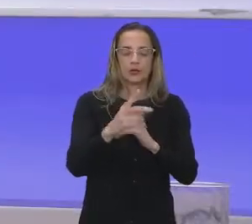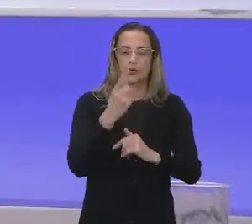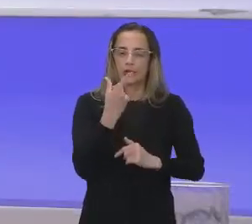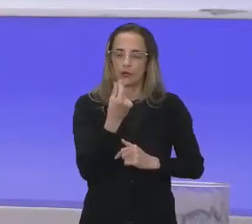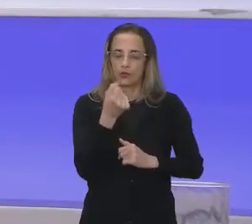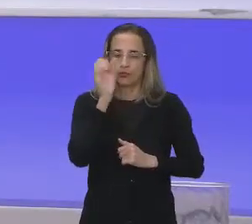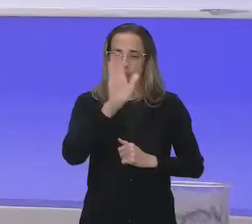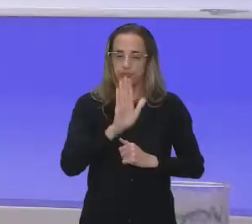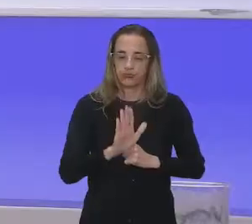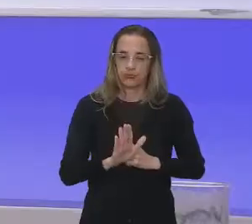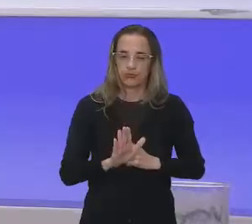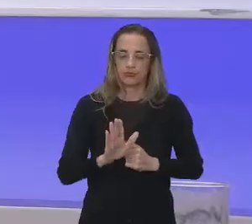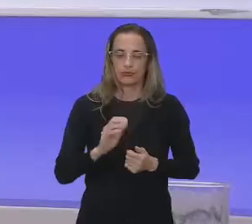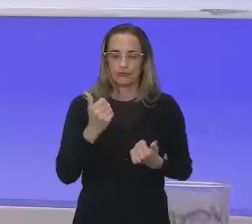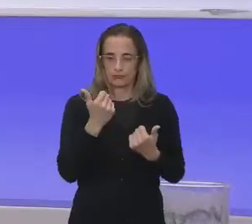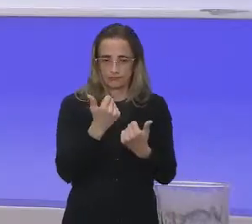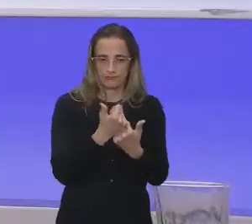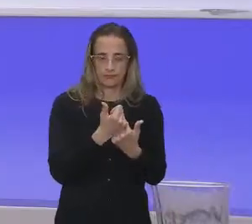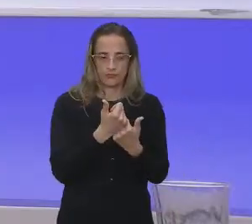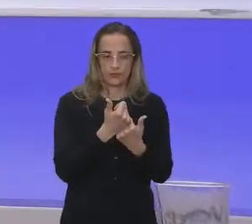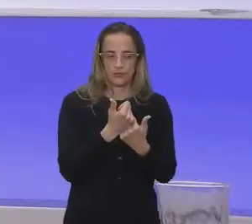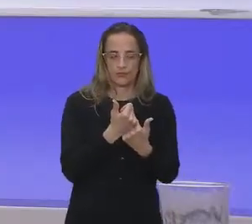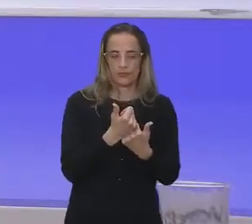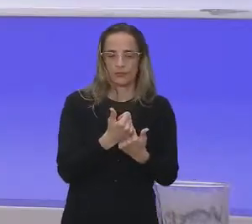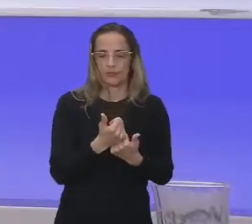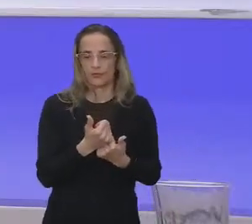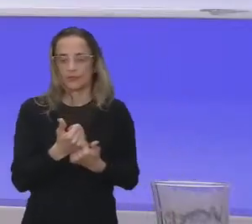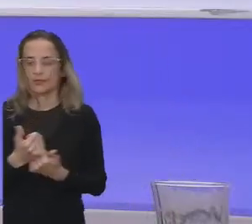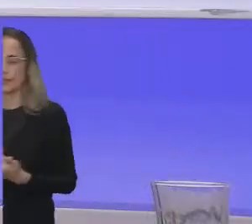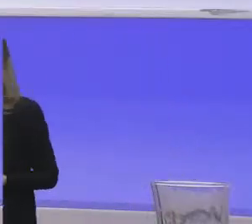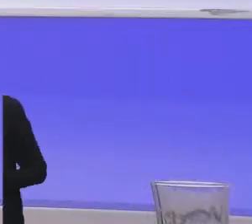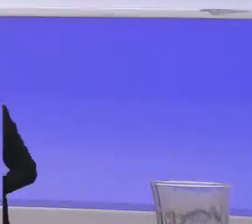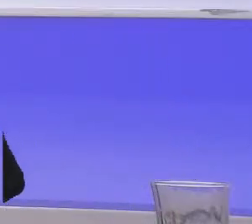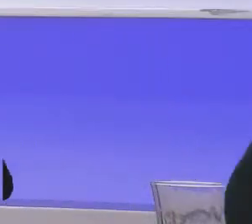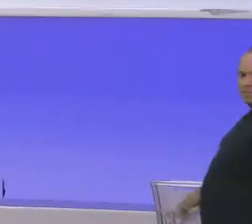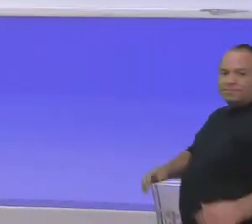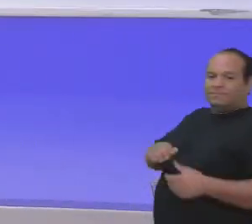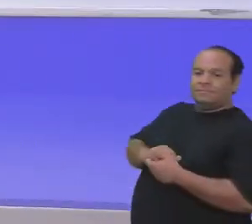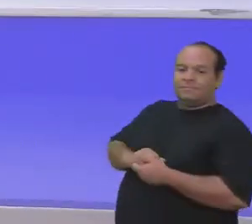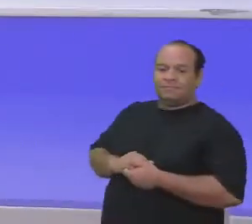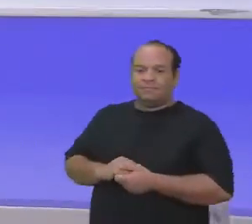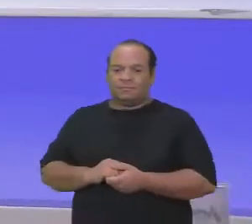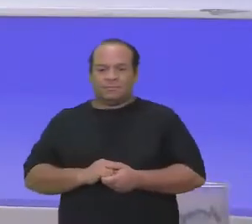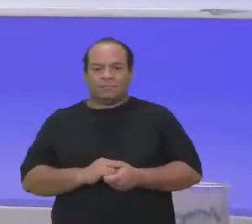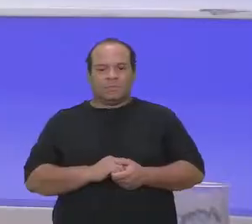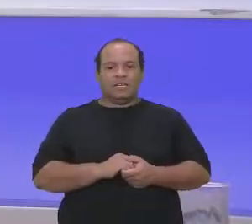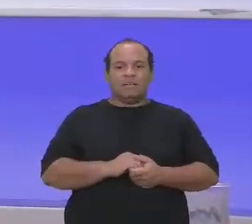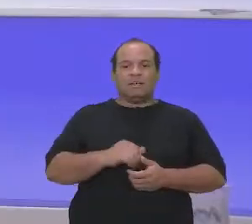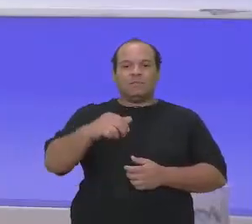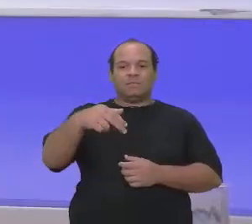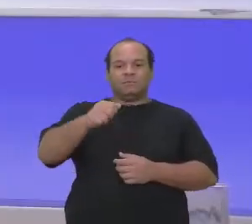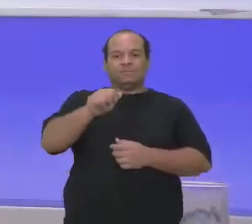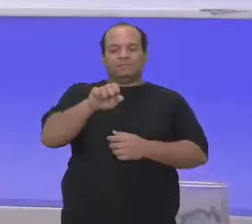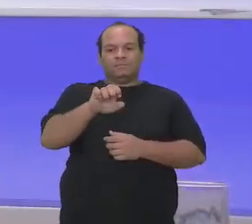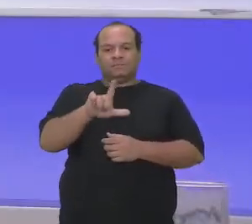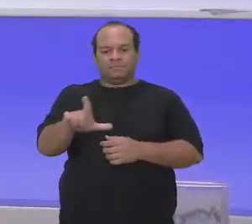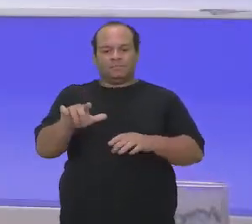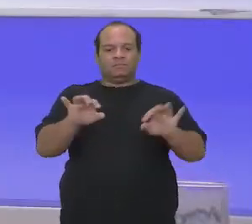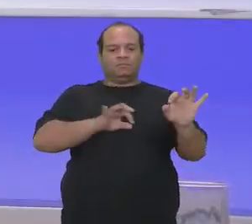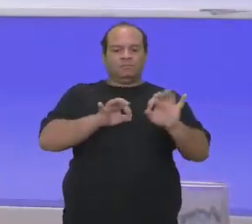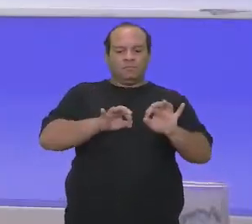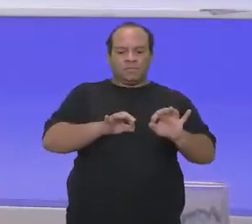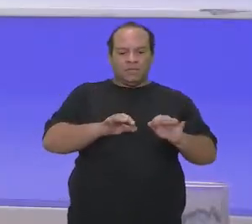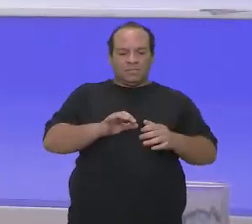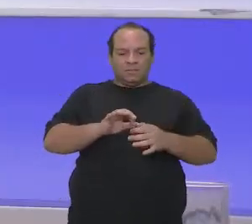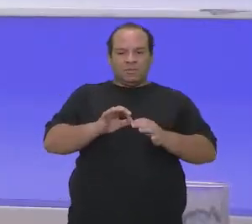até entrar num platô onde fica mais acessível. A ANEEL, que é a Agência Nacional de Energia Elétrica,